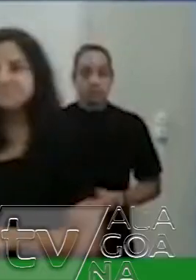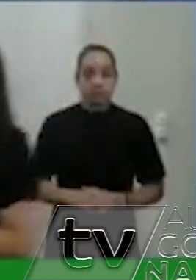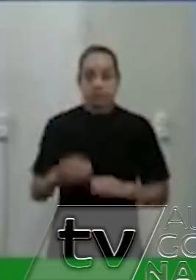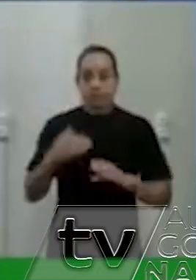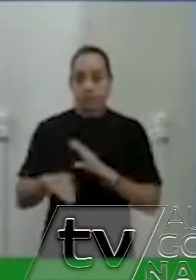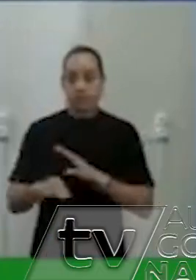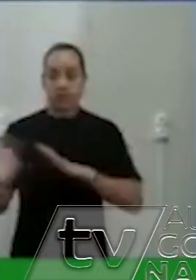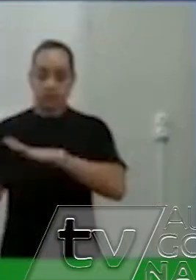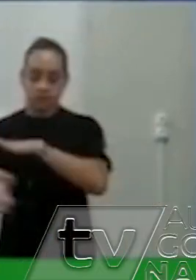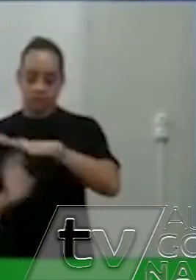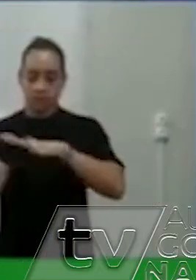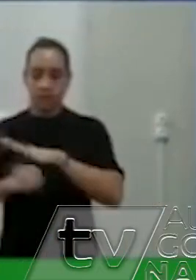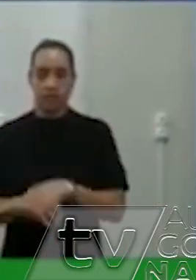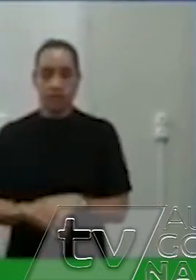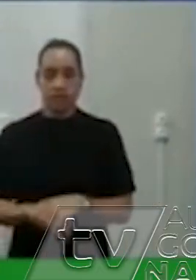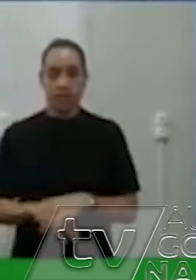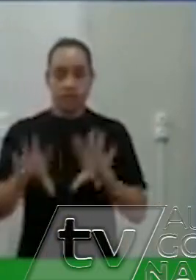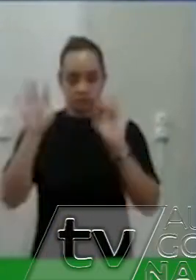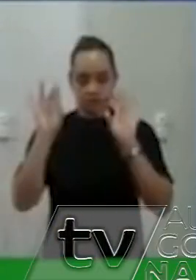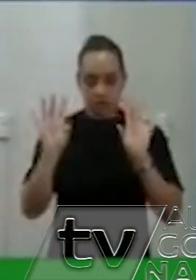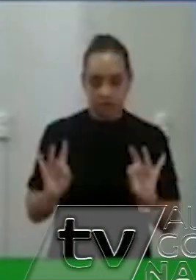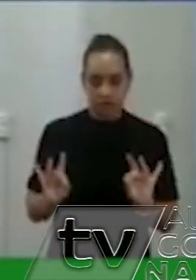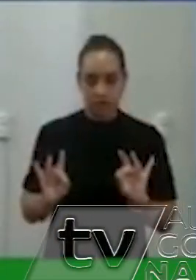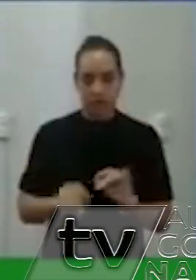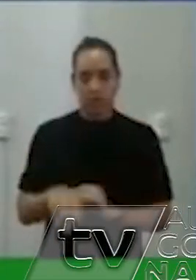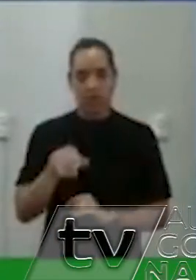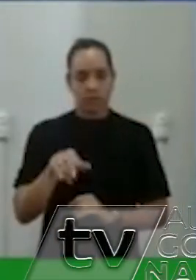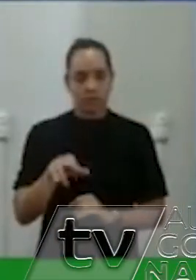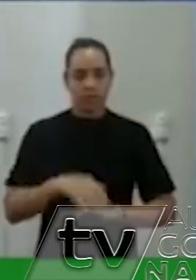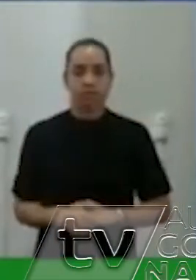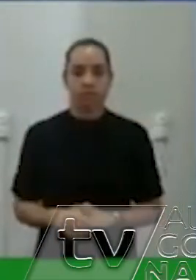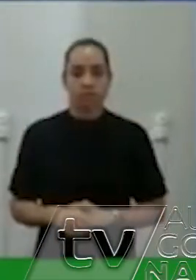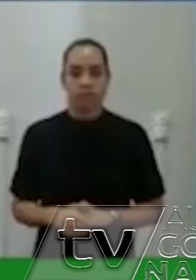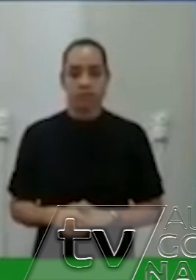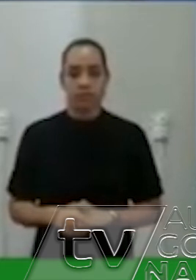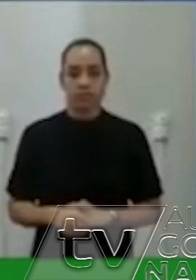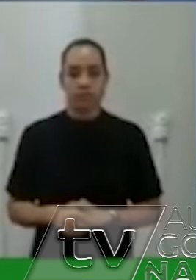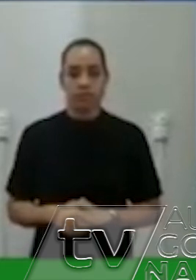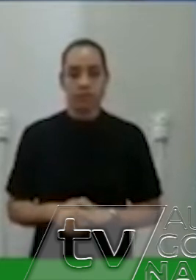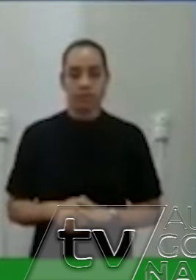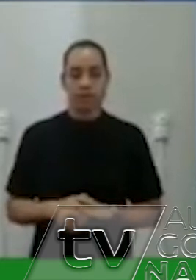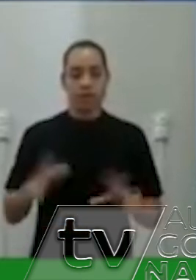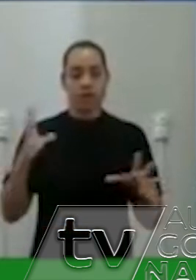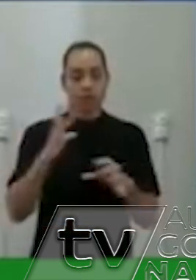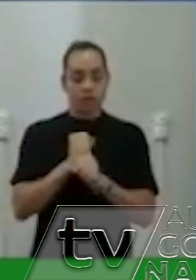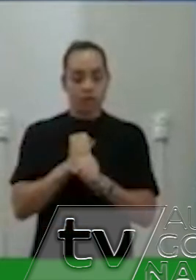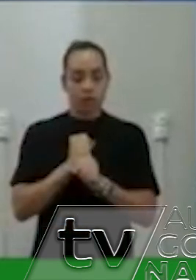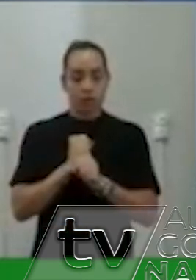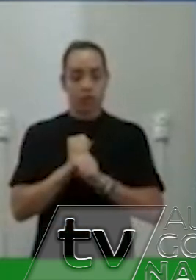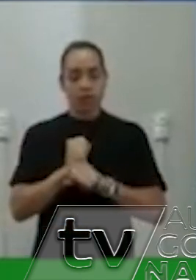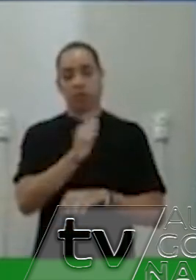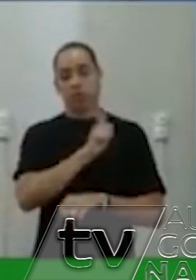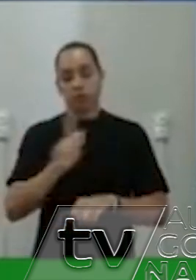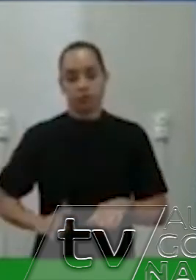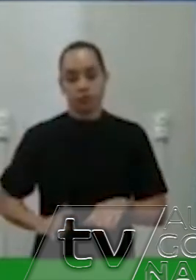Mensagem de autoria do Executivo com relatoria especial, onde o mesmo solicita análise das contas de governo 2021,